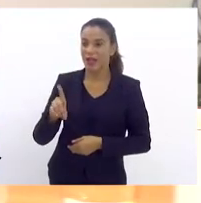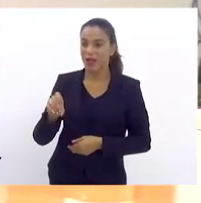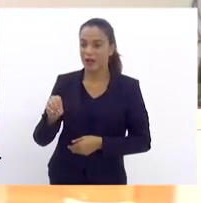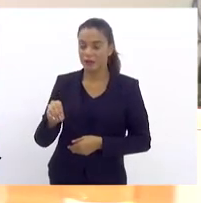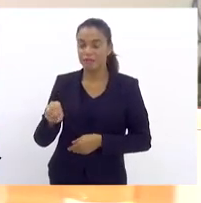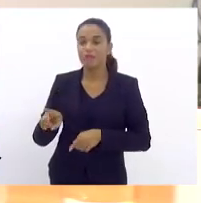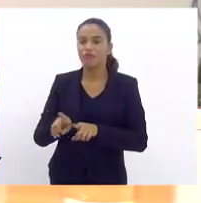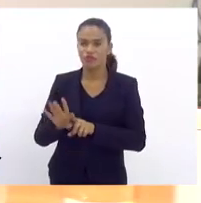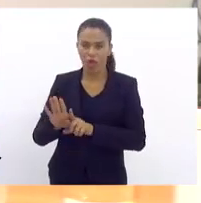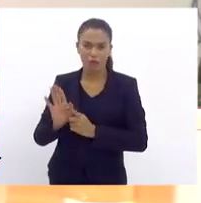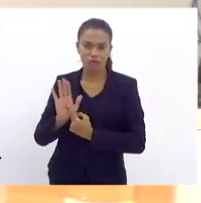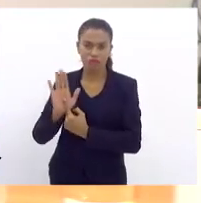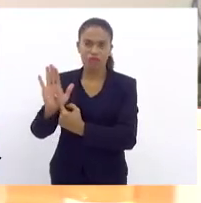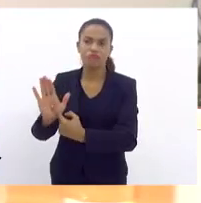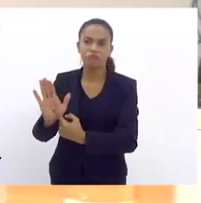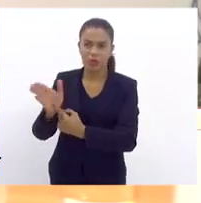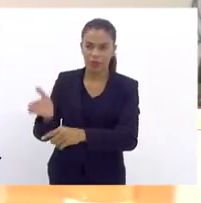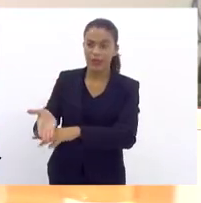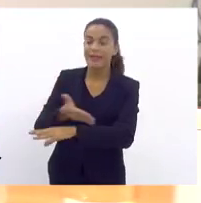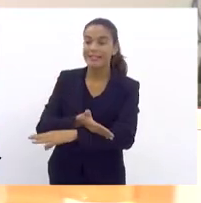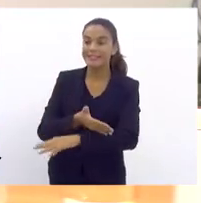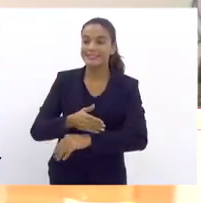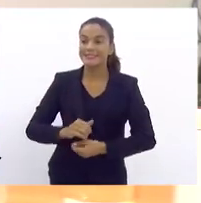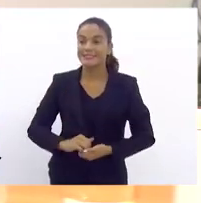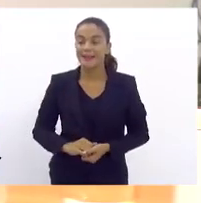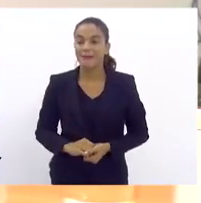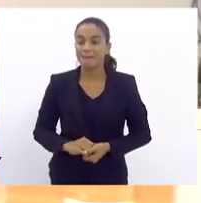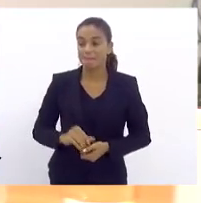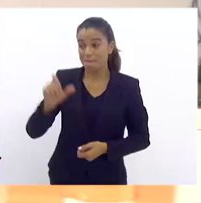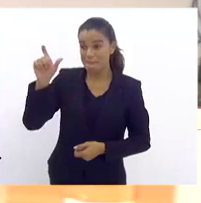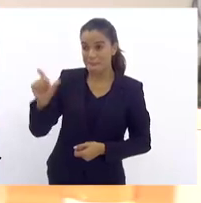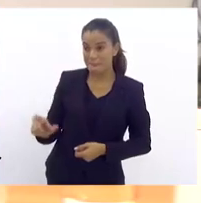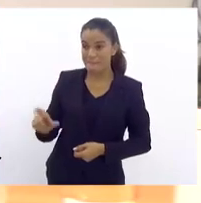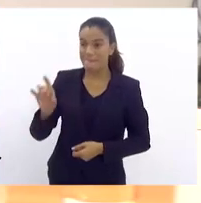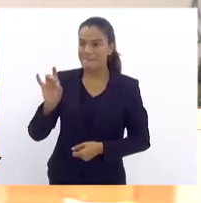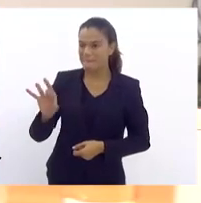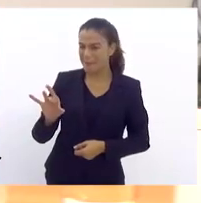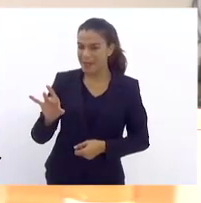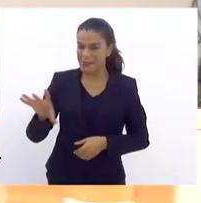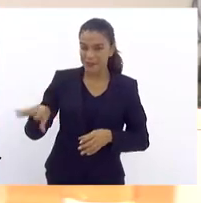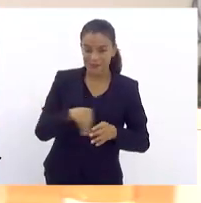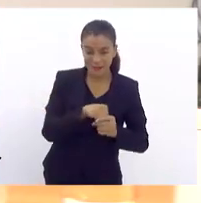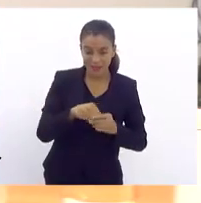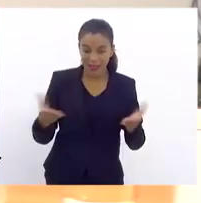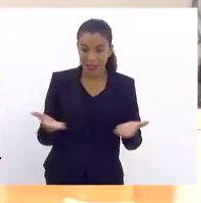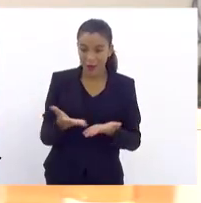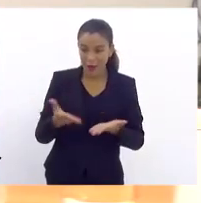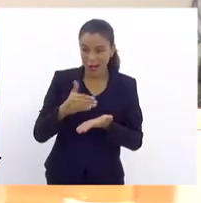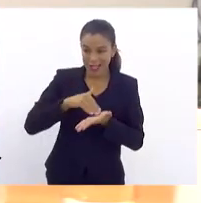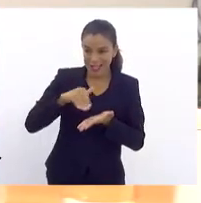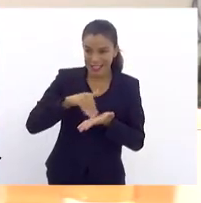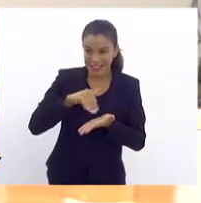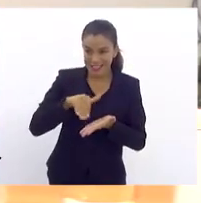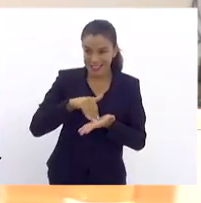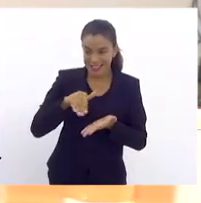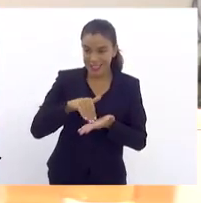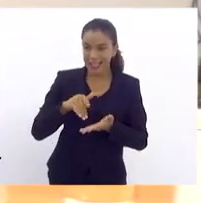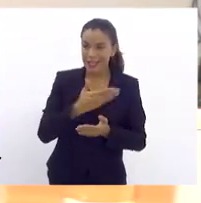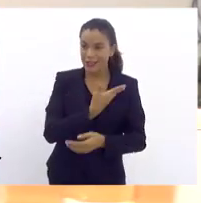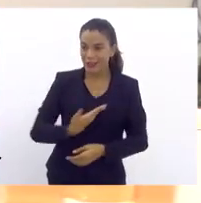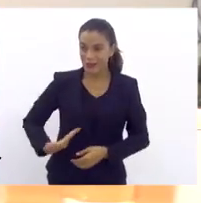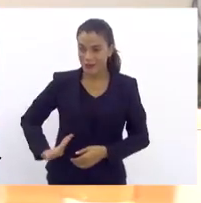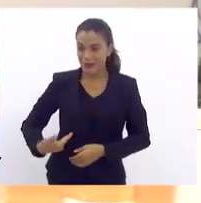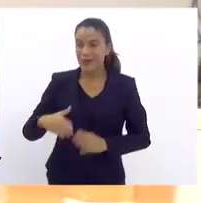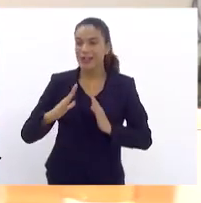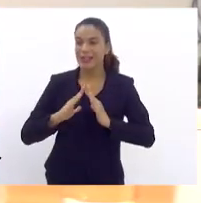como foi destacado antes né ele não só faz parte agora da secretaria de governo